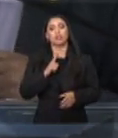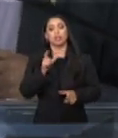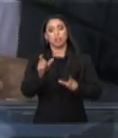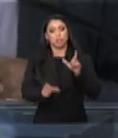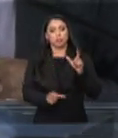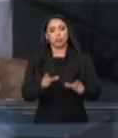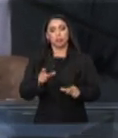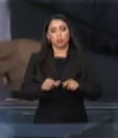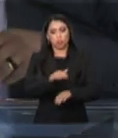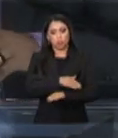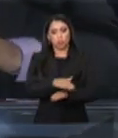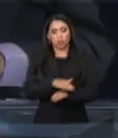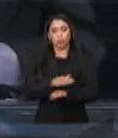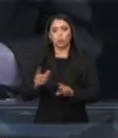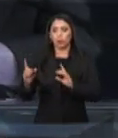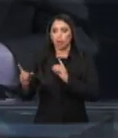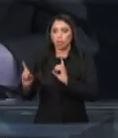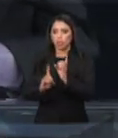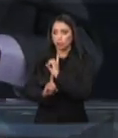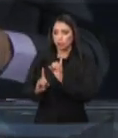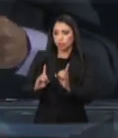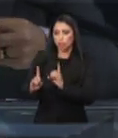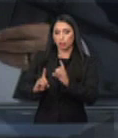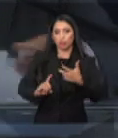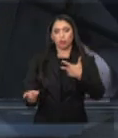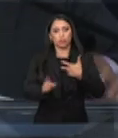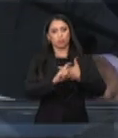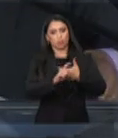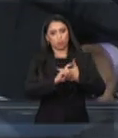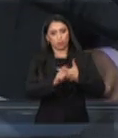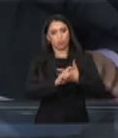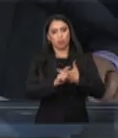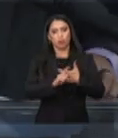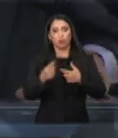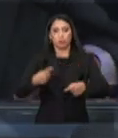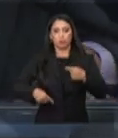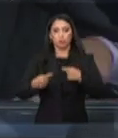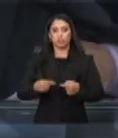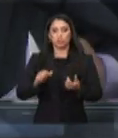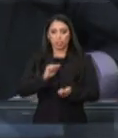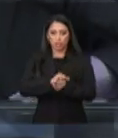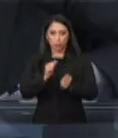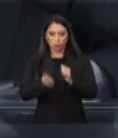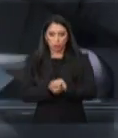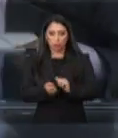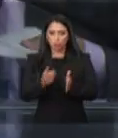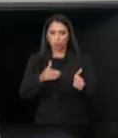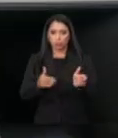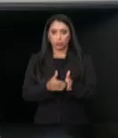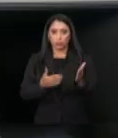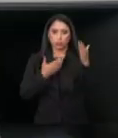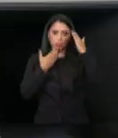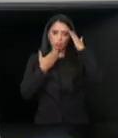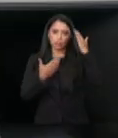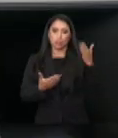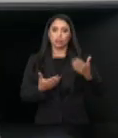de rua para que os movimentos também dialoguem com o poder executivo e construir uma política adequada para todos e todas Muito obrigado obrigado